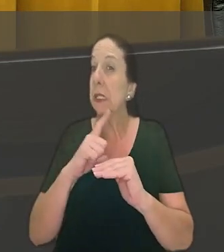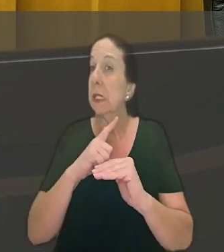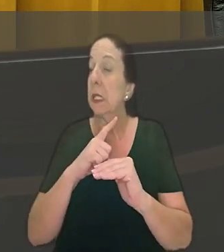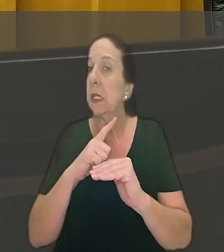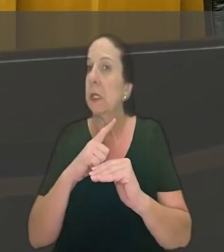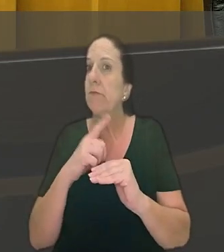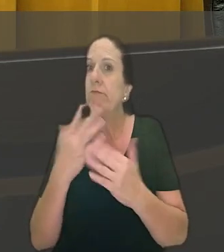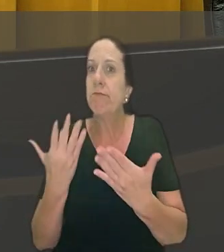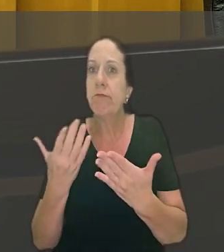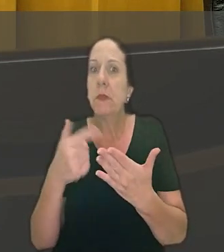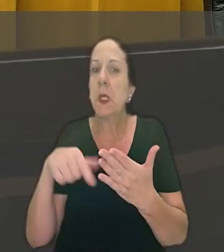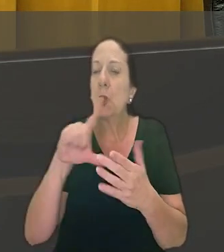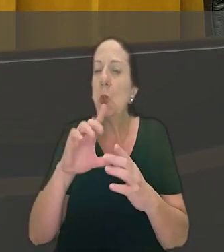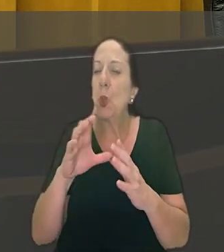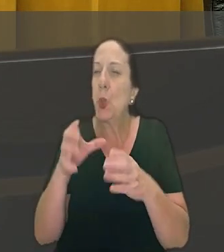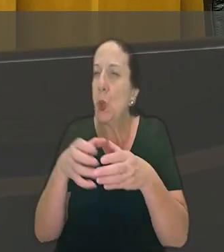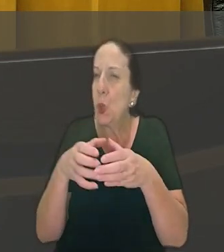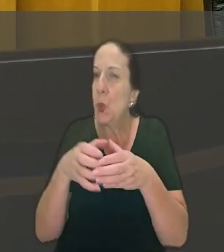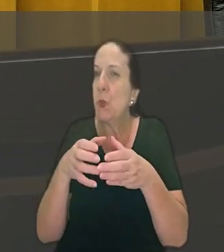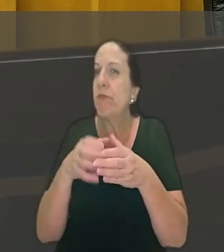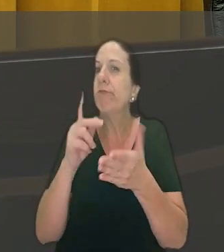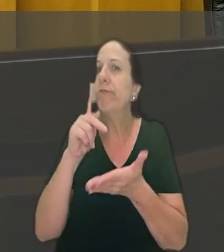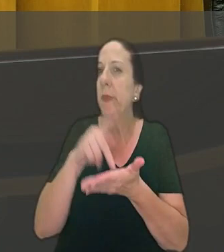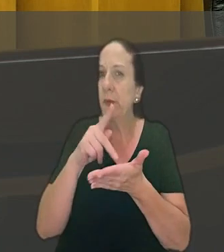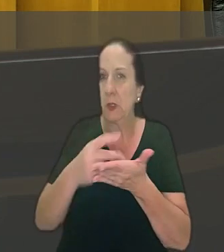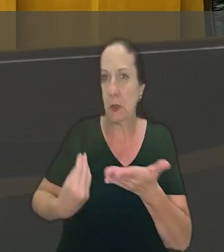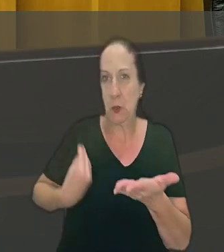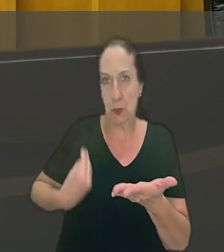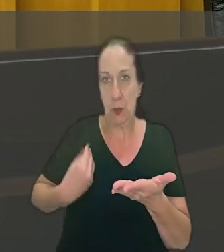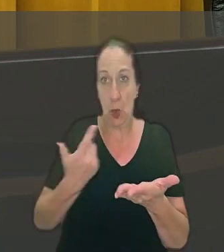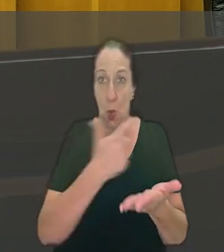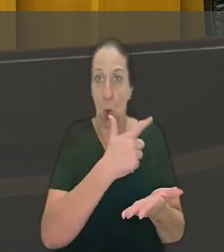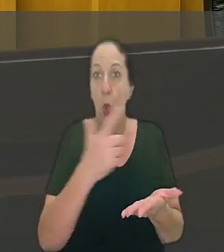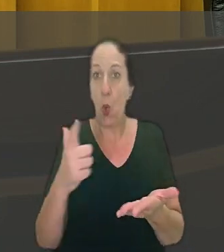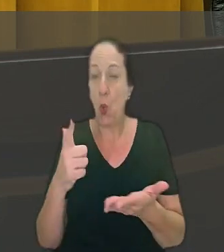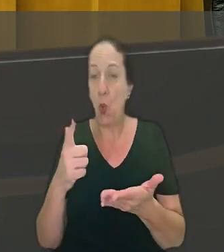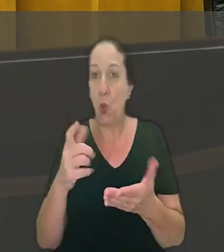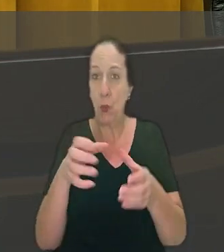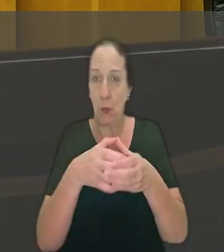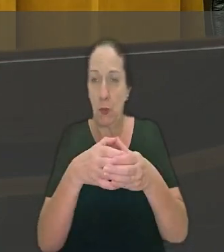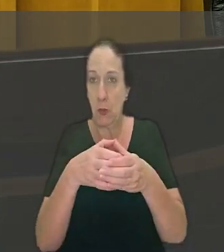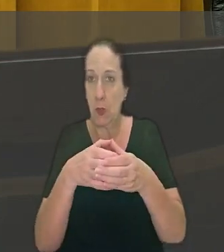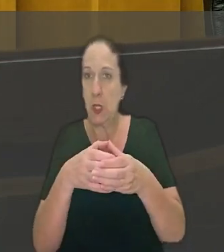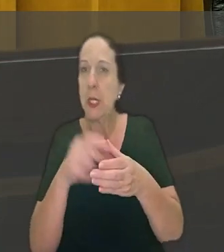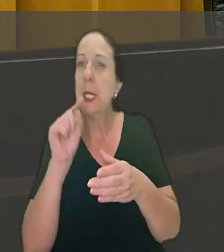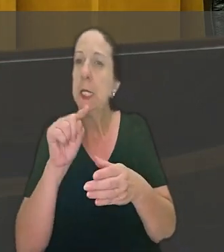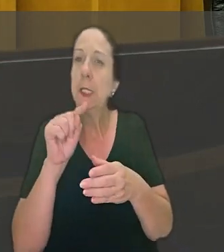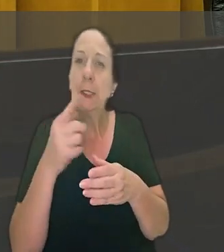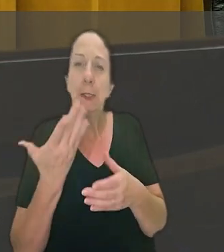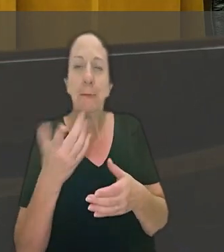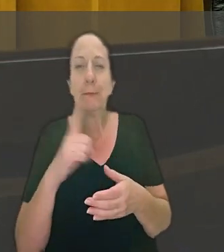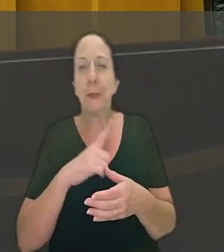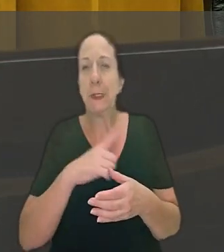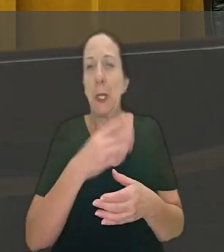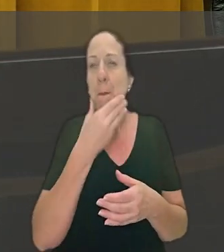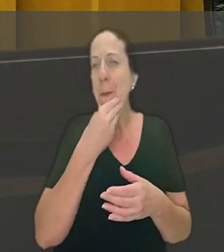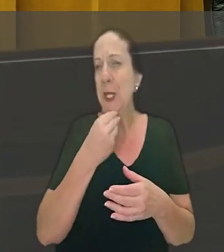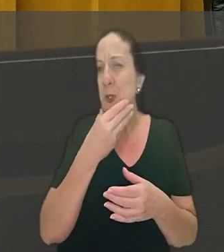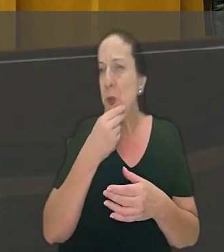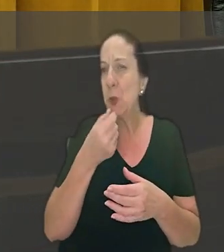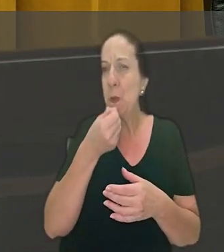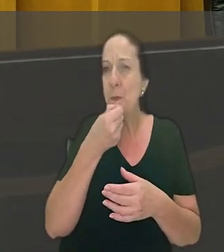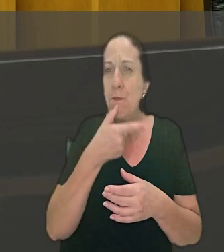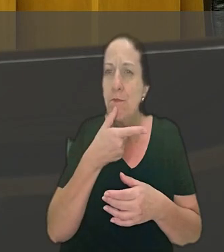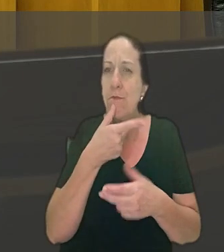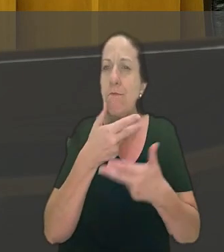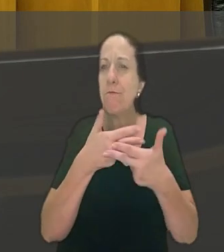ou pré-concepção de determinado grupo ou a realidade vivenciada por outros. Os ideais estereotipados do que seria tido como masculino